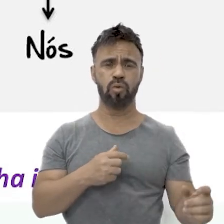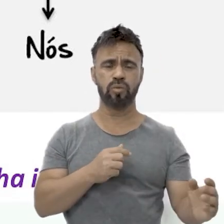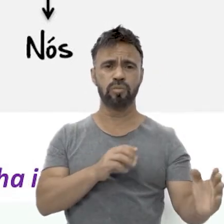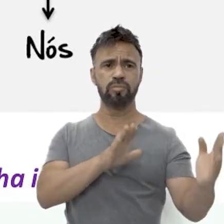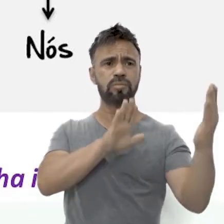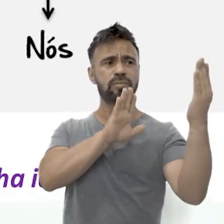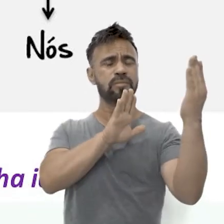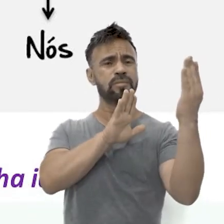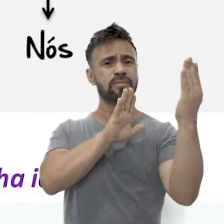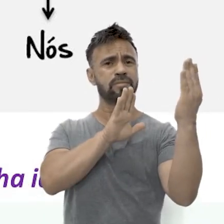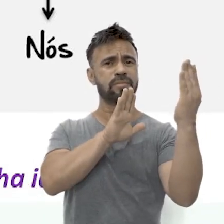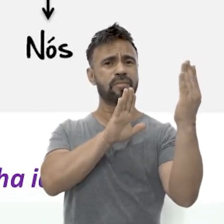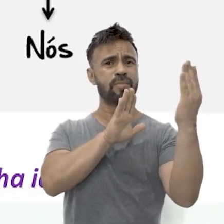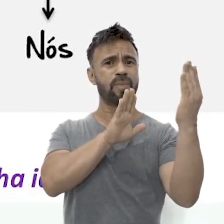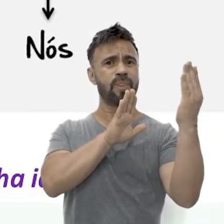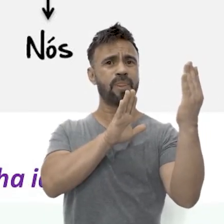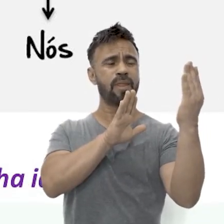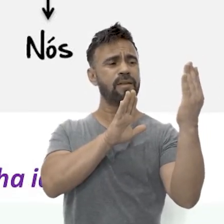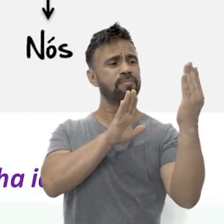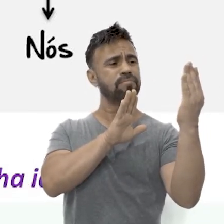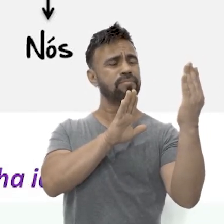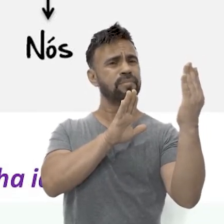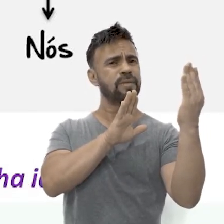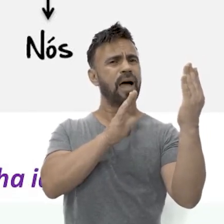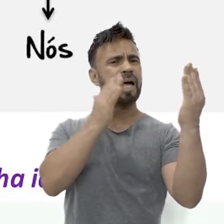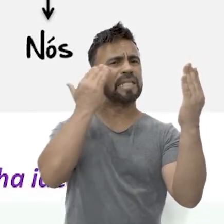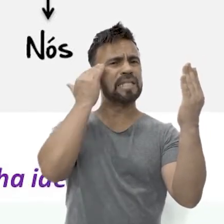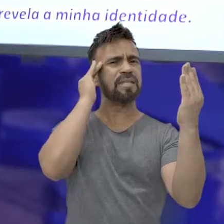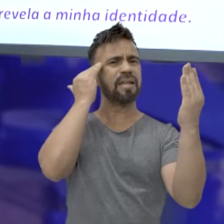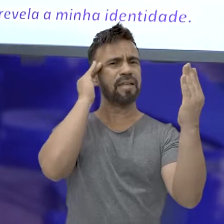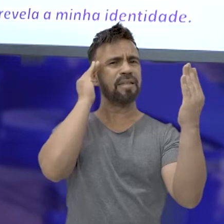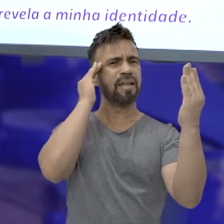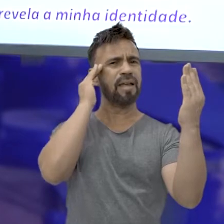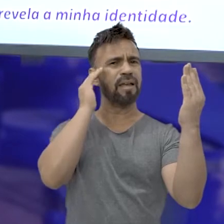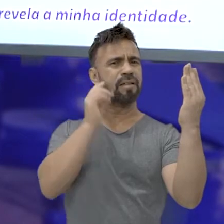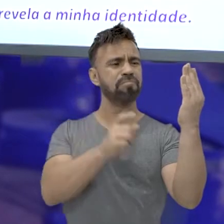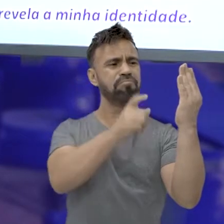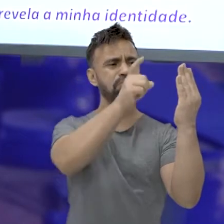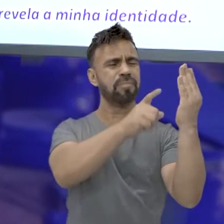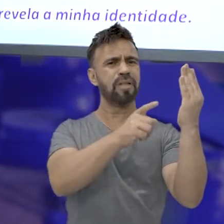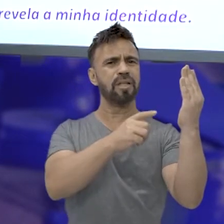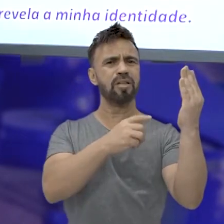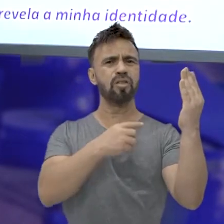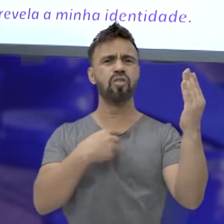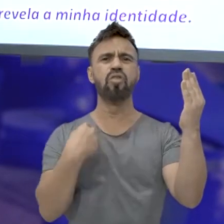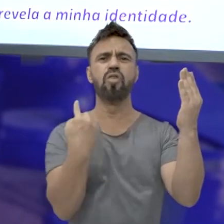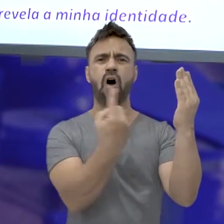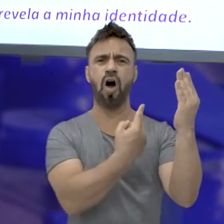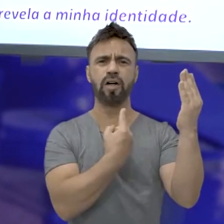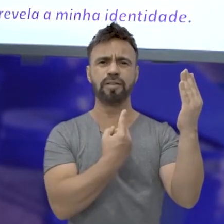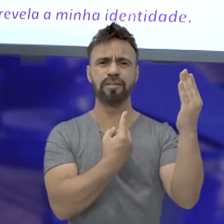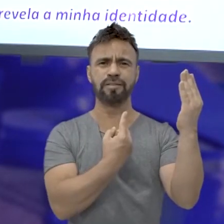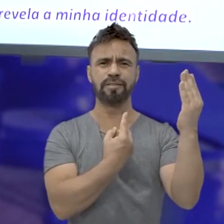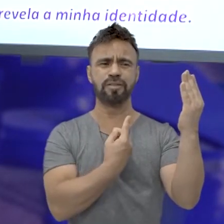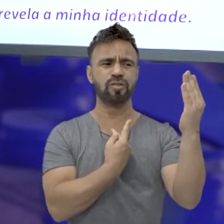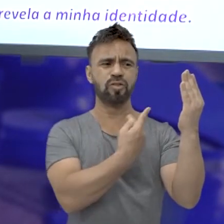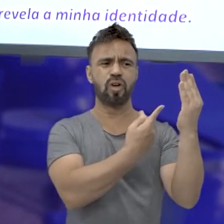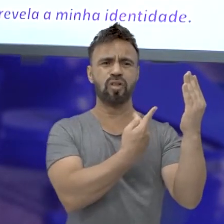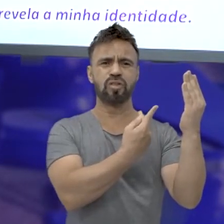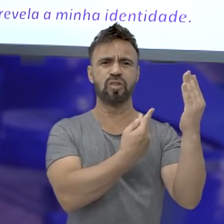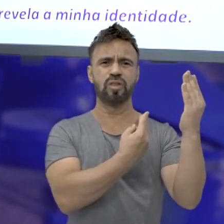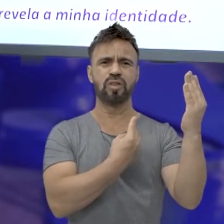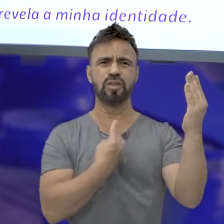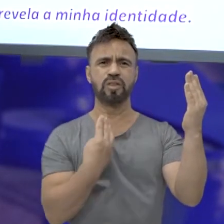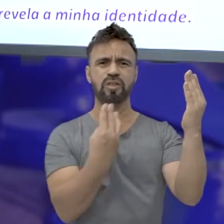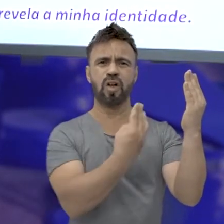assim, a gente passa a entender a ideia do nós, certo? Então, à medida que